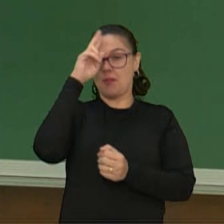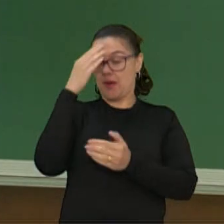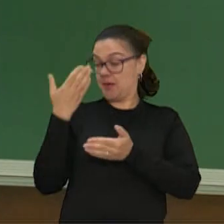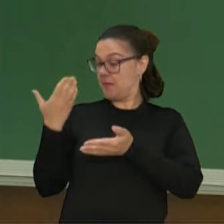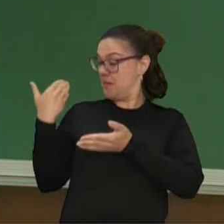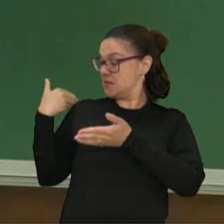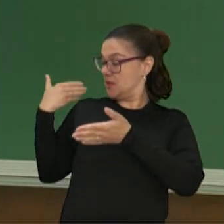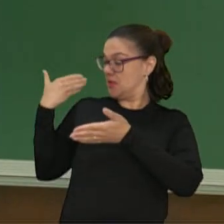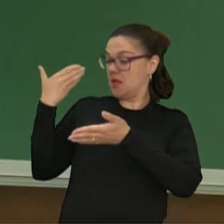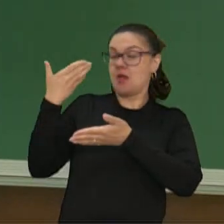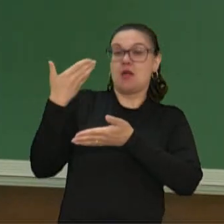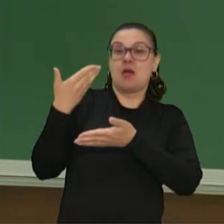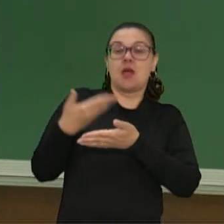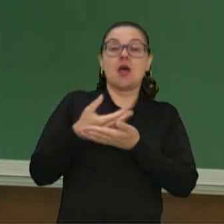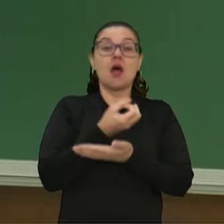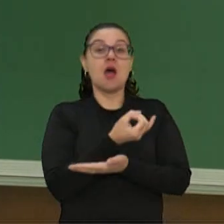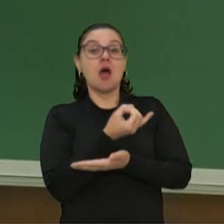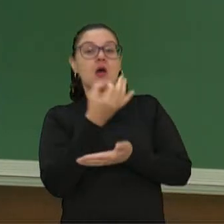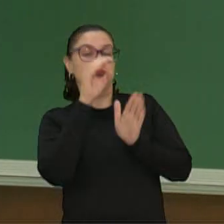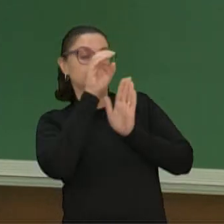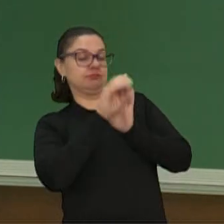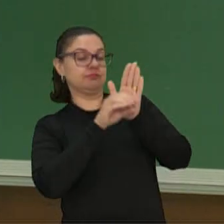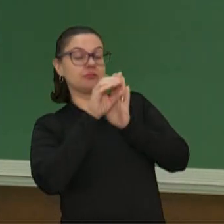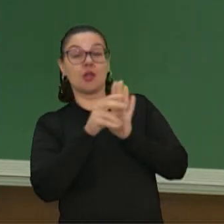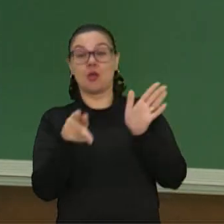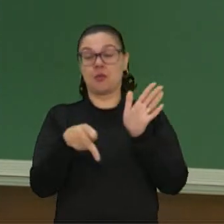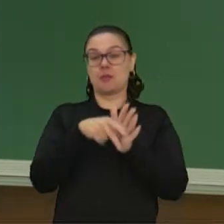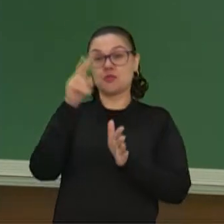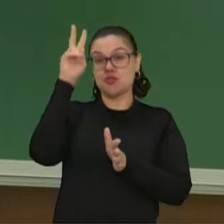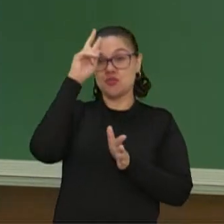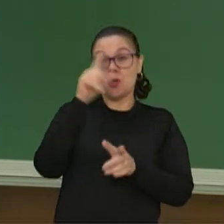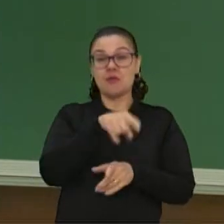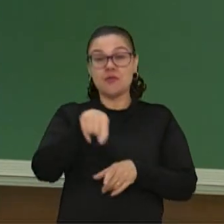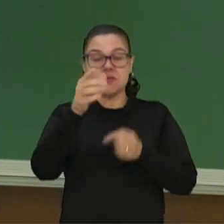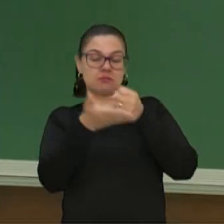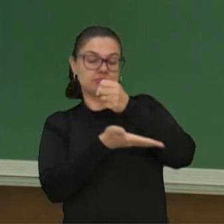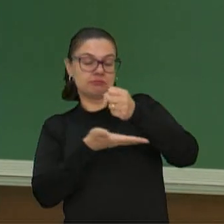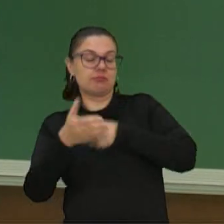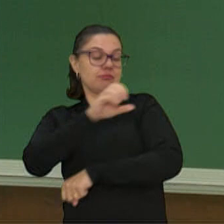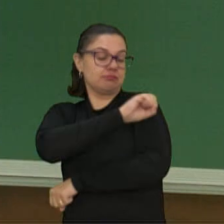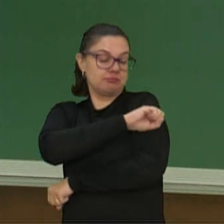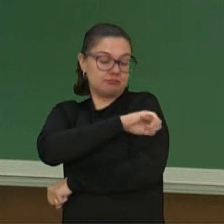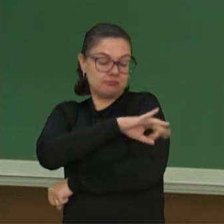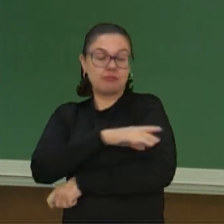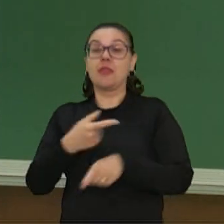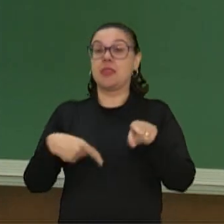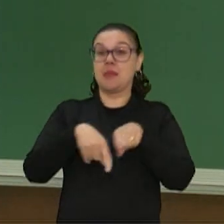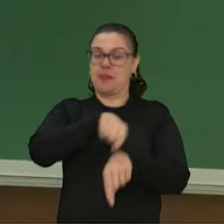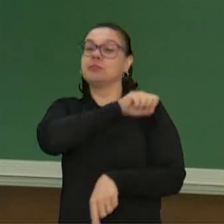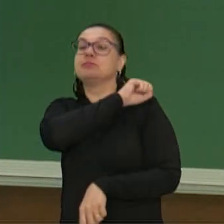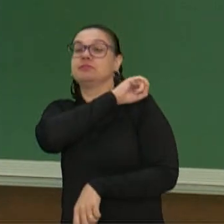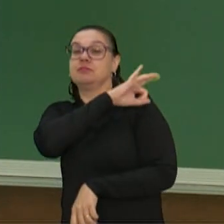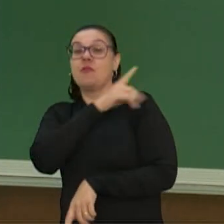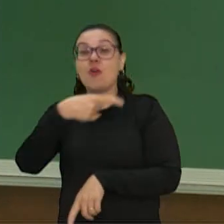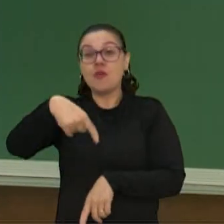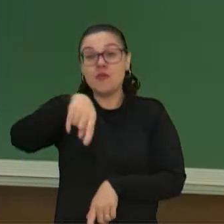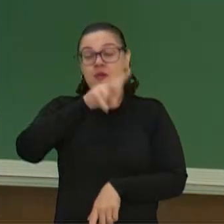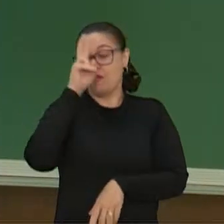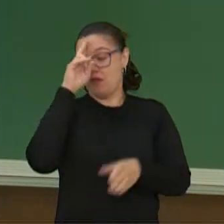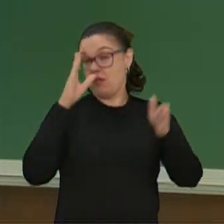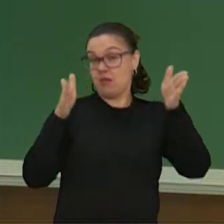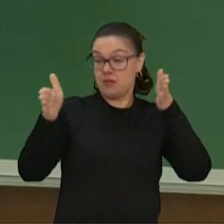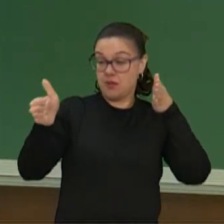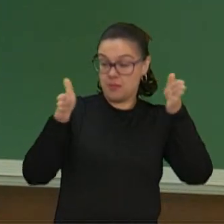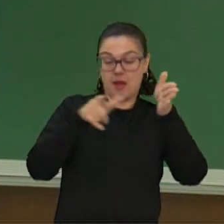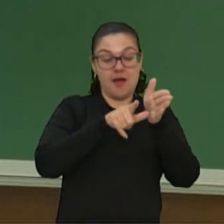de vocês alguns conteúdos de história, lá do ensino fundamental e mesmo do ensino médio, vocês vão se lembrar desse período